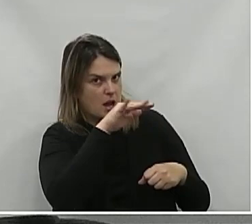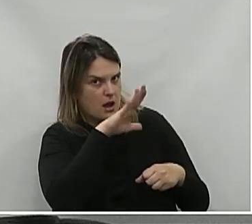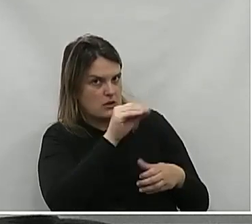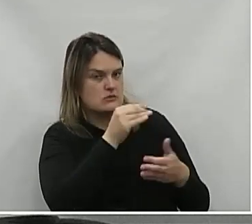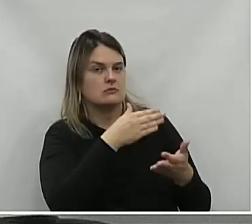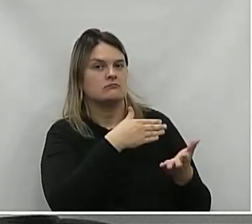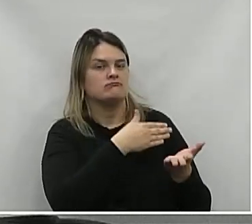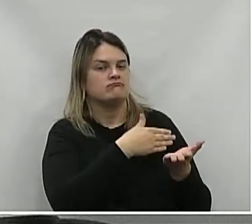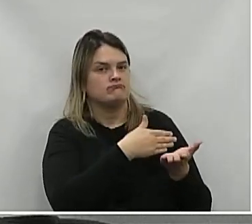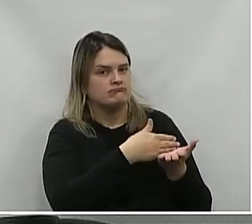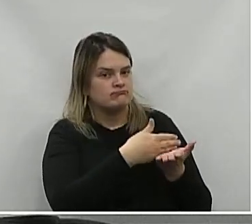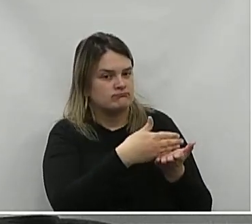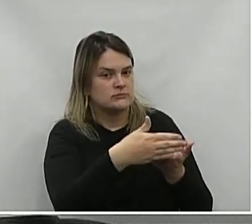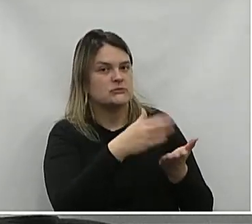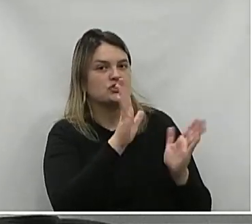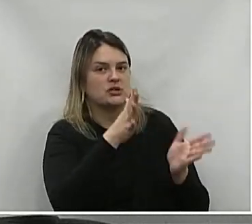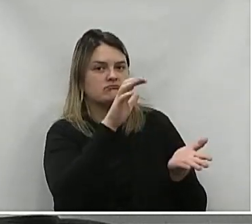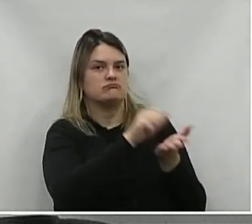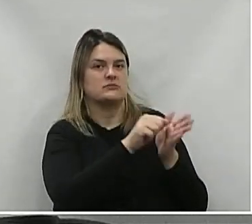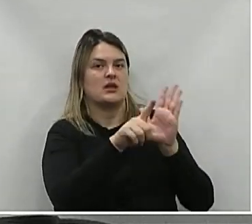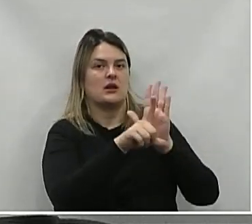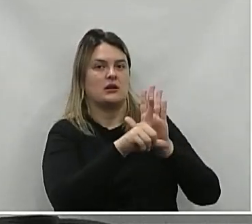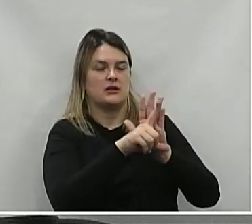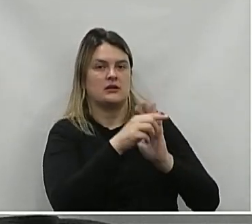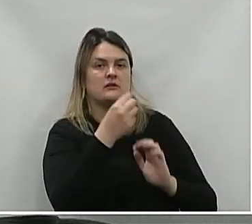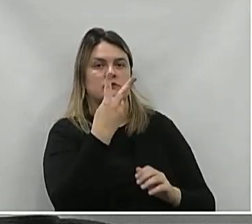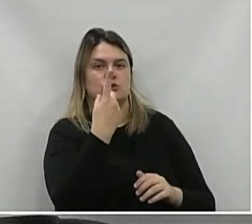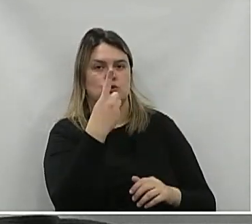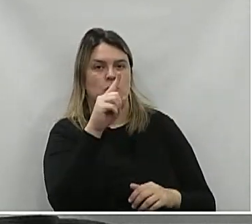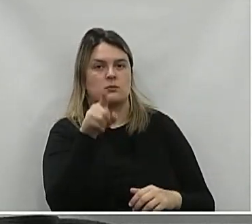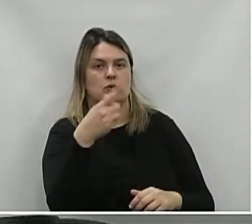nós tivemos a homologação da Lei